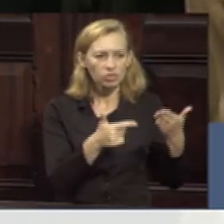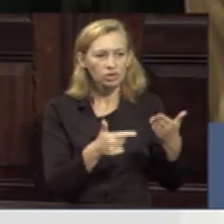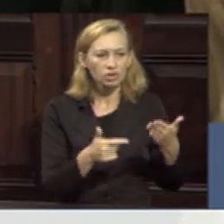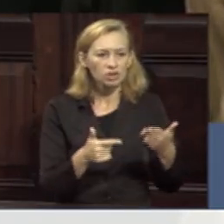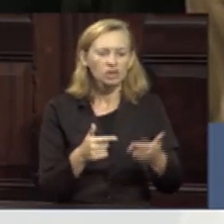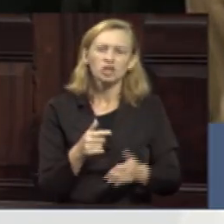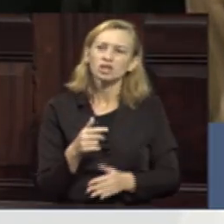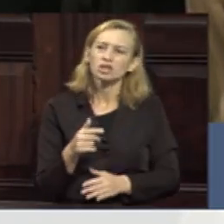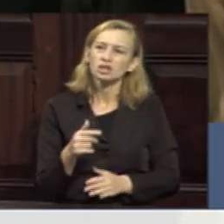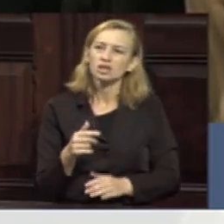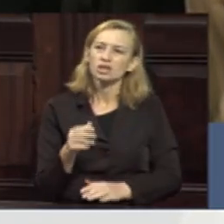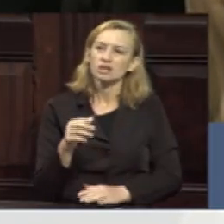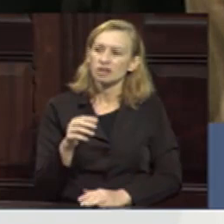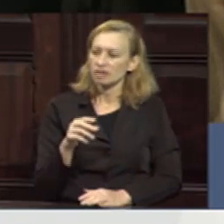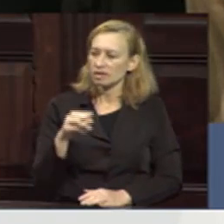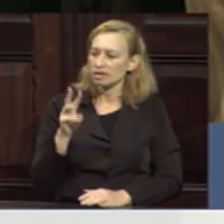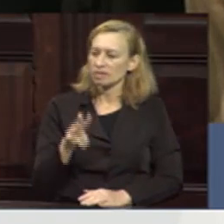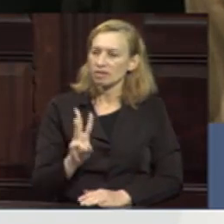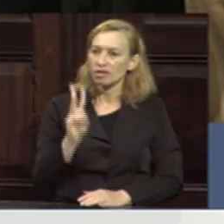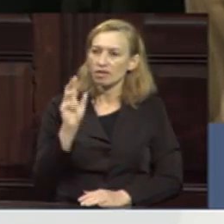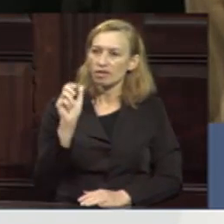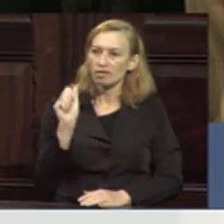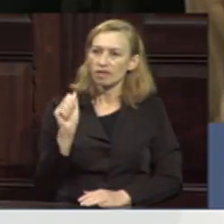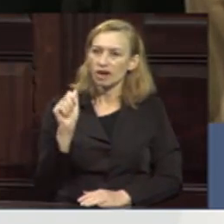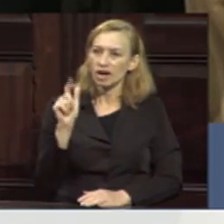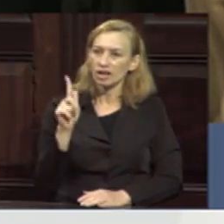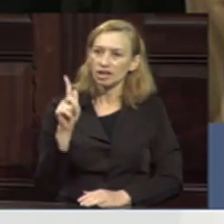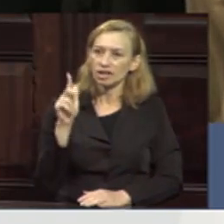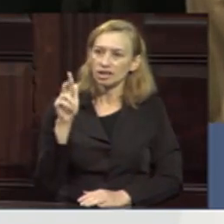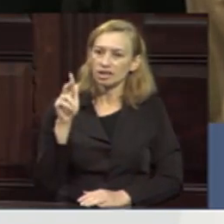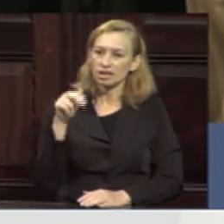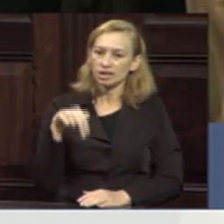Monte, e vários casos de mulheres